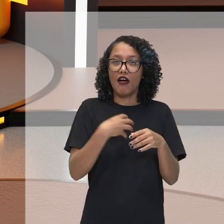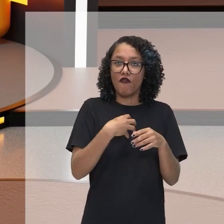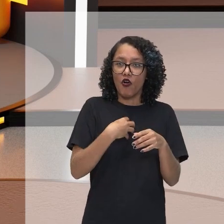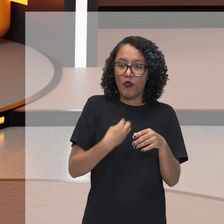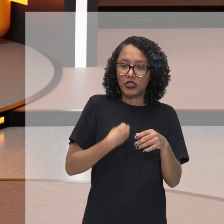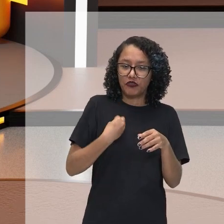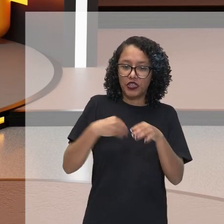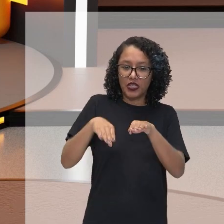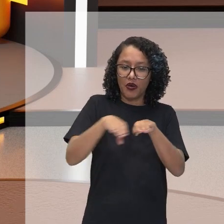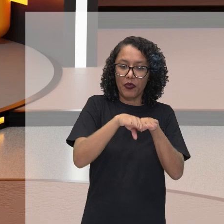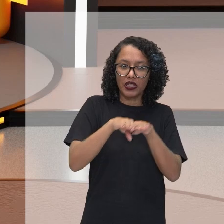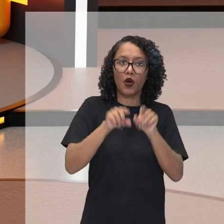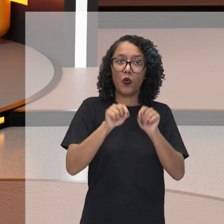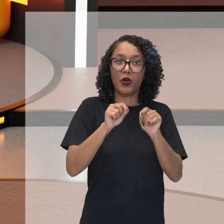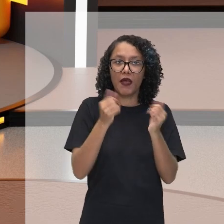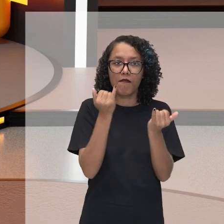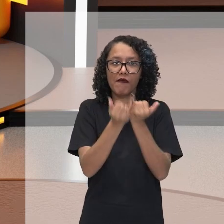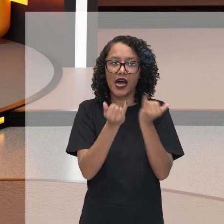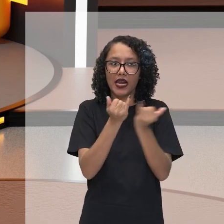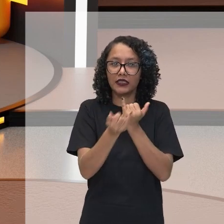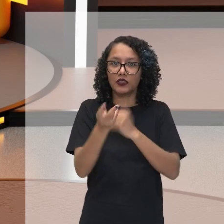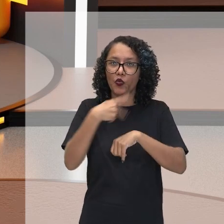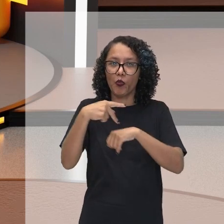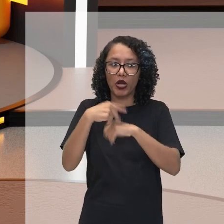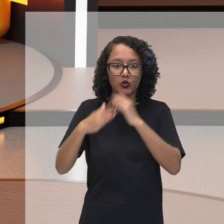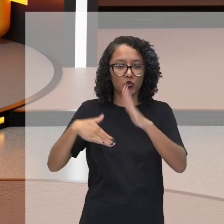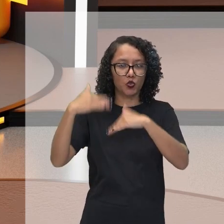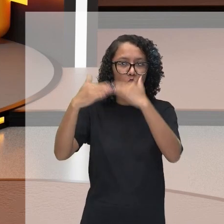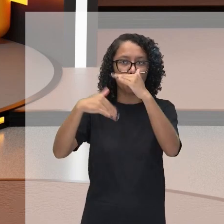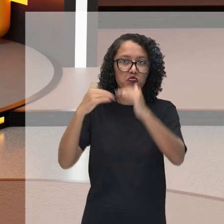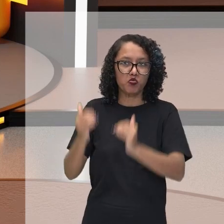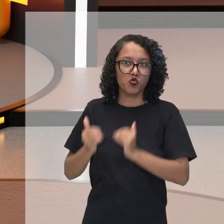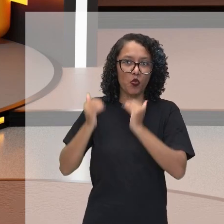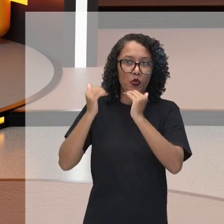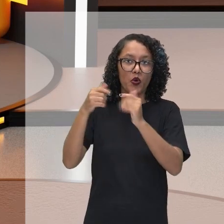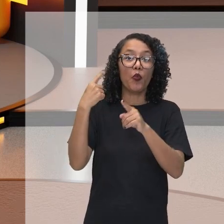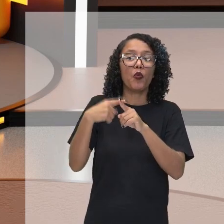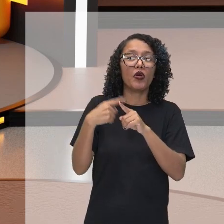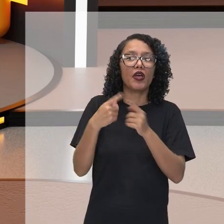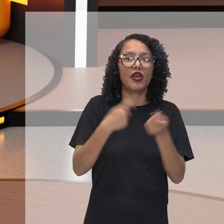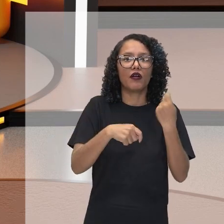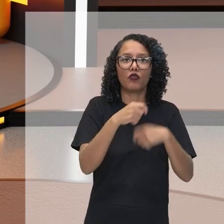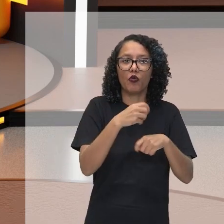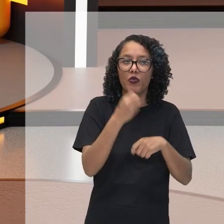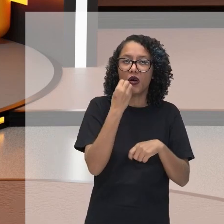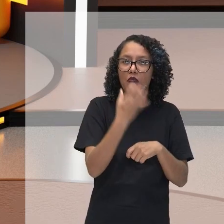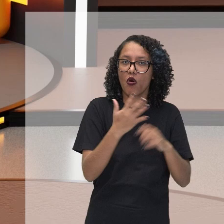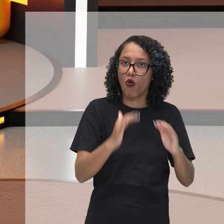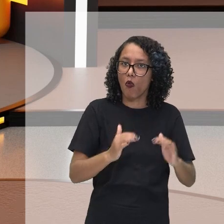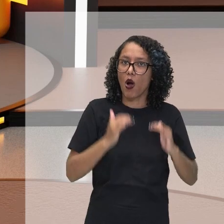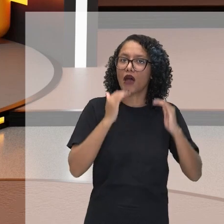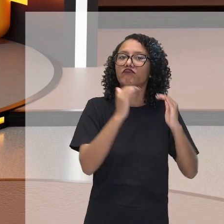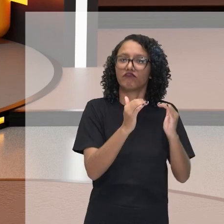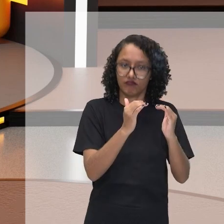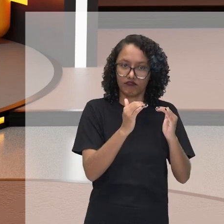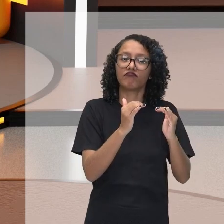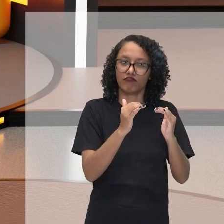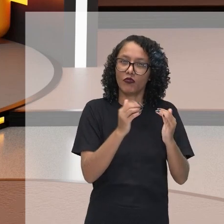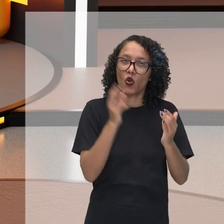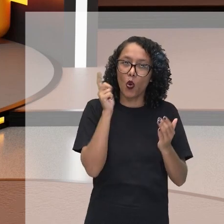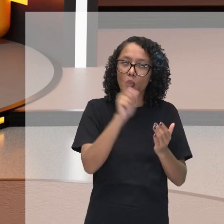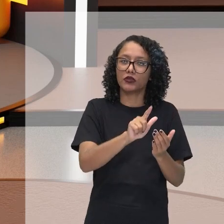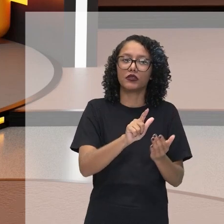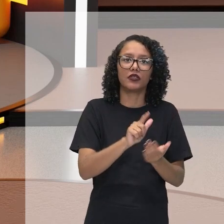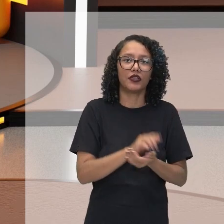países desenvolvidos, por conta realmente da melhoria na economia. Então, o que vai acontecer? Apresentam